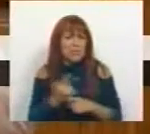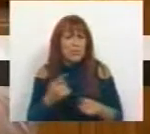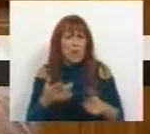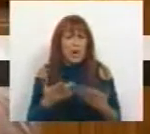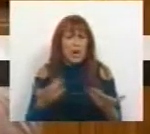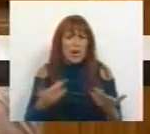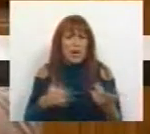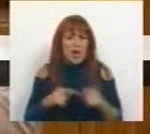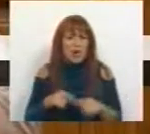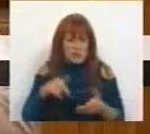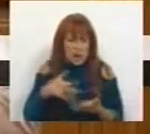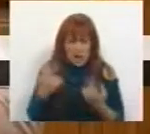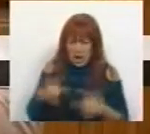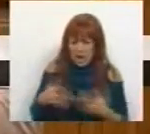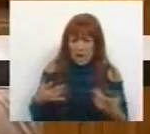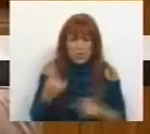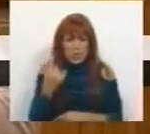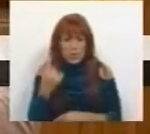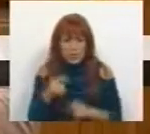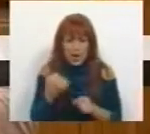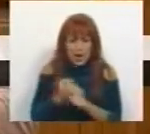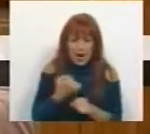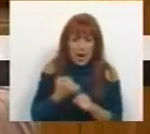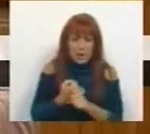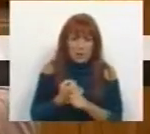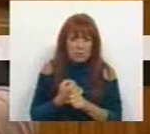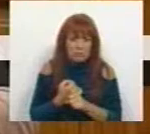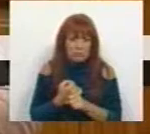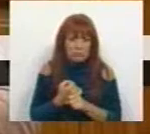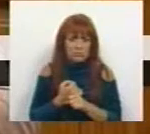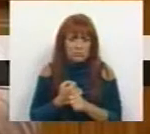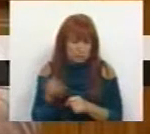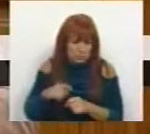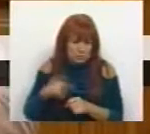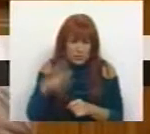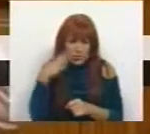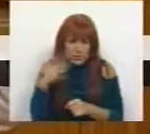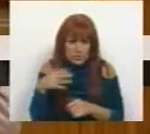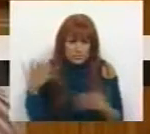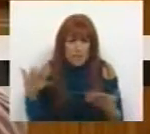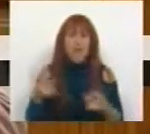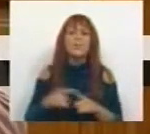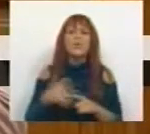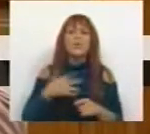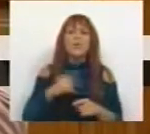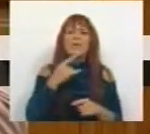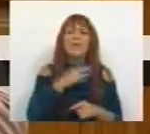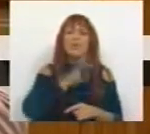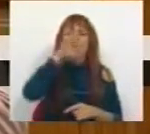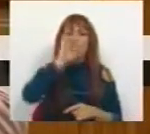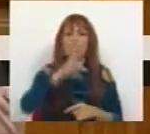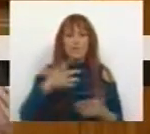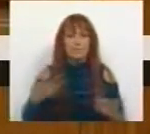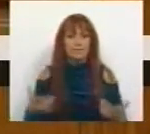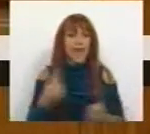estarmos na presença de uma ação relativamente recorrente. E eu o que gostava de dizer ao Sr. Ministro